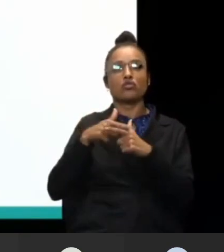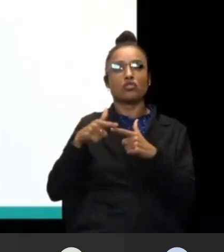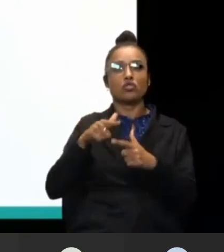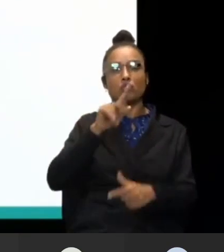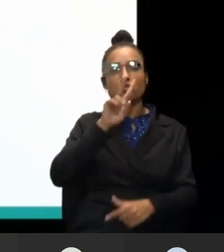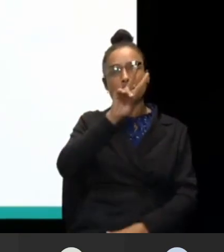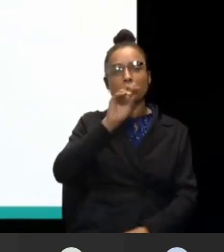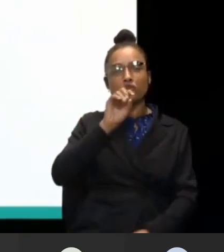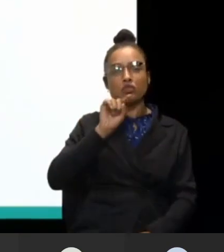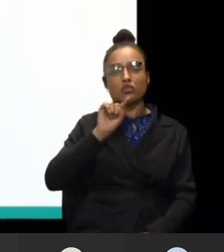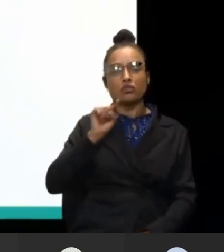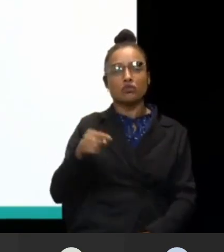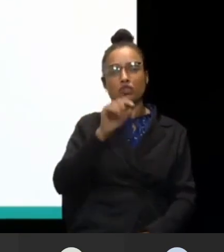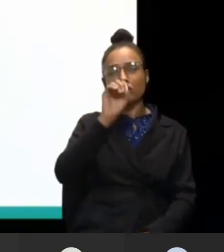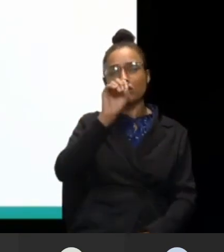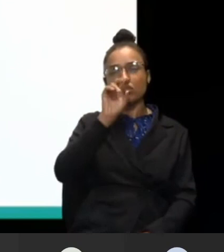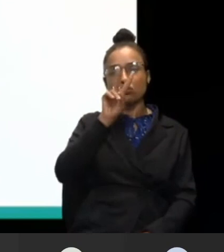temos